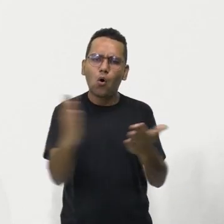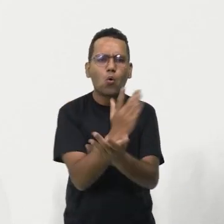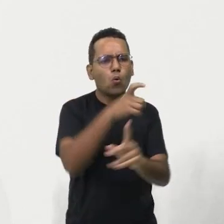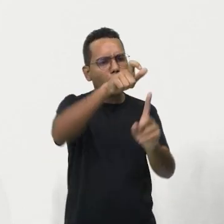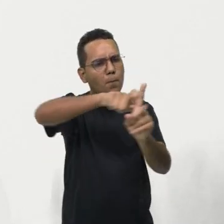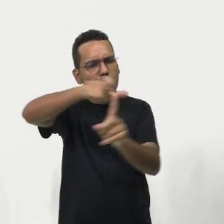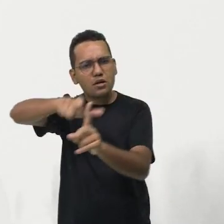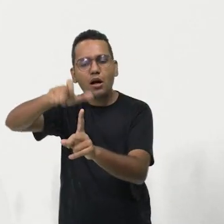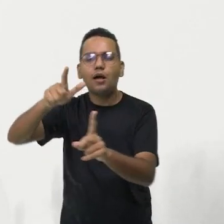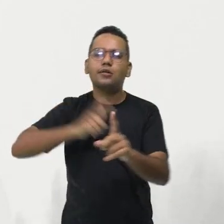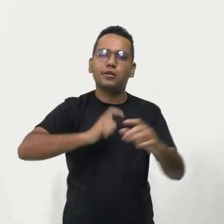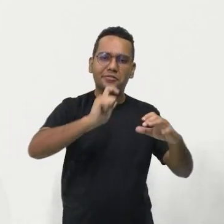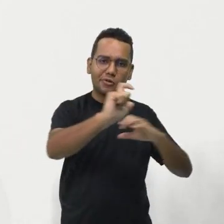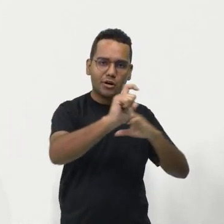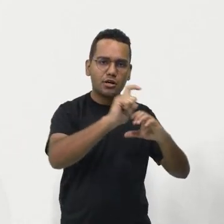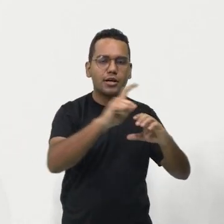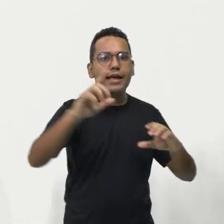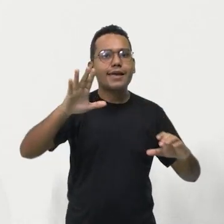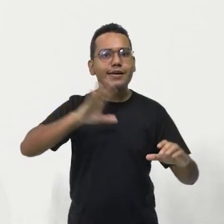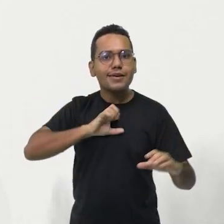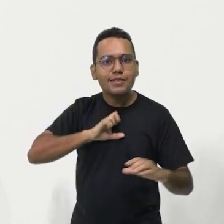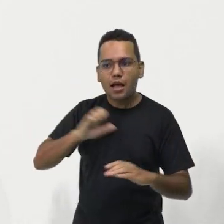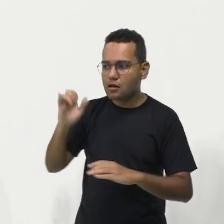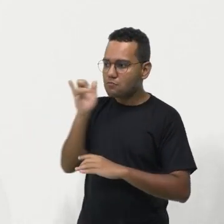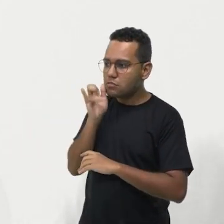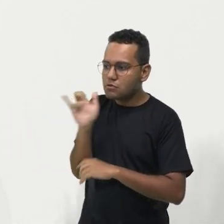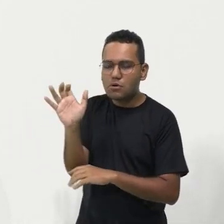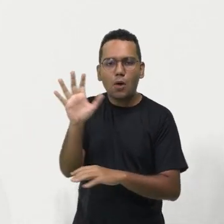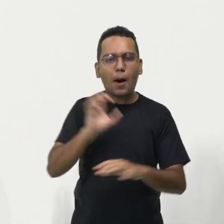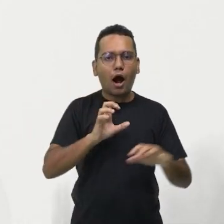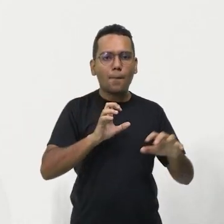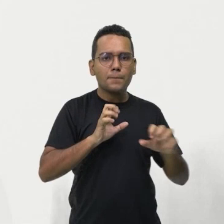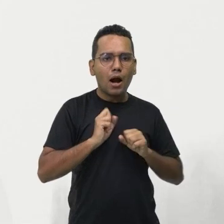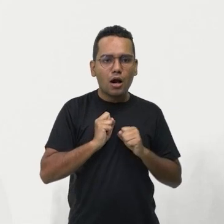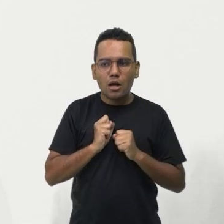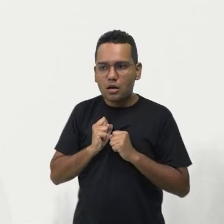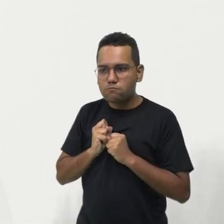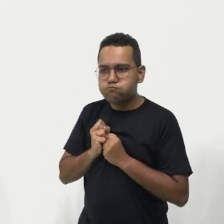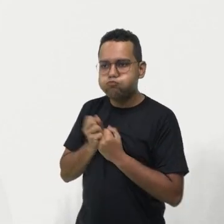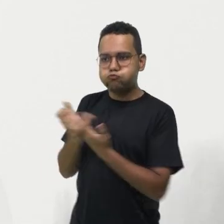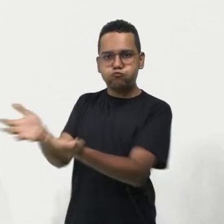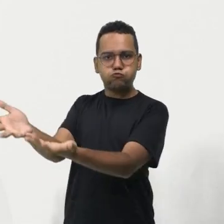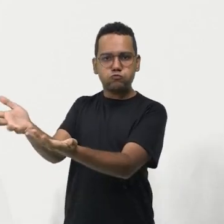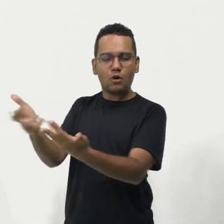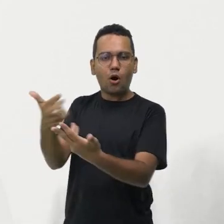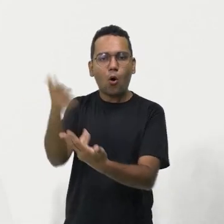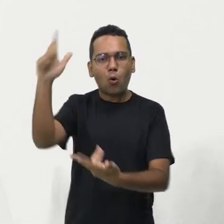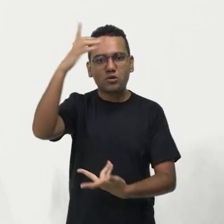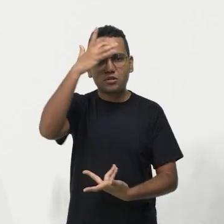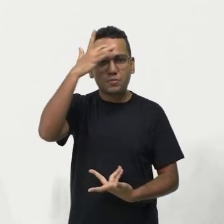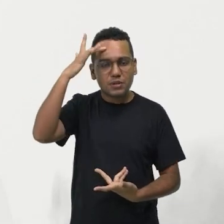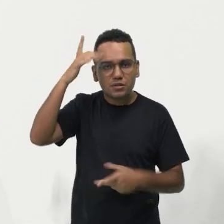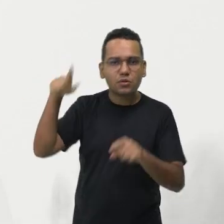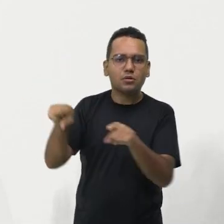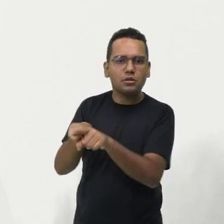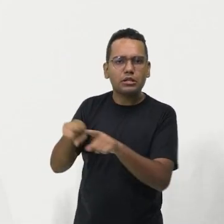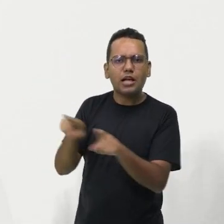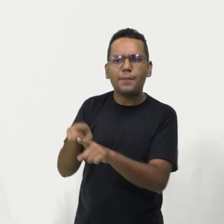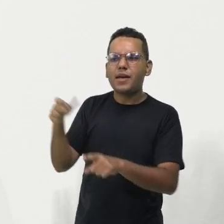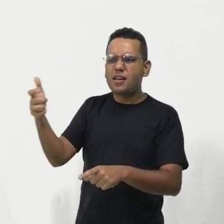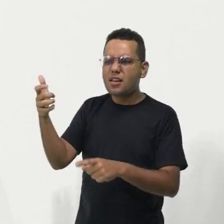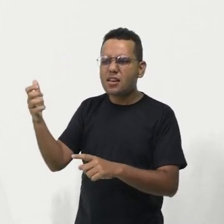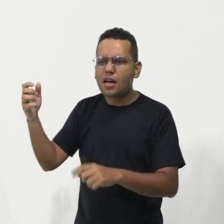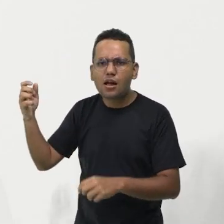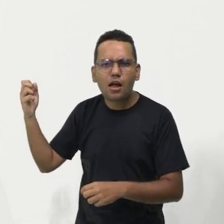exemplos de personagens que conseguem extrair eletricidade do próprio corpo e disparar contra inimigos